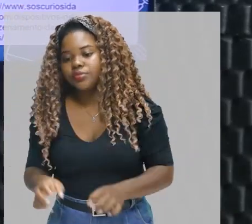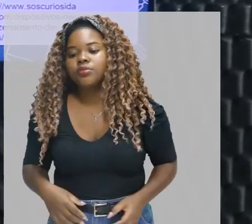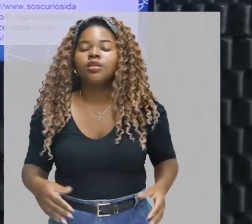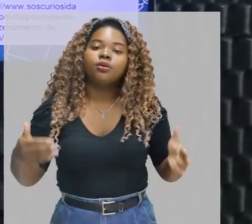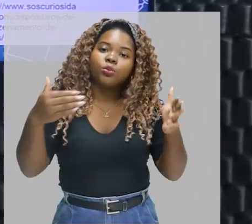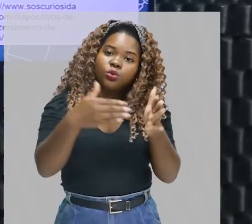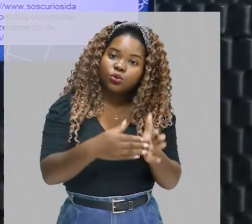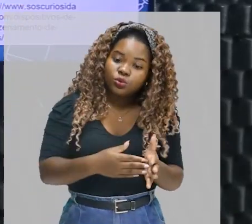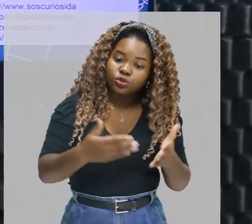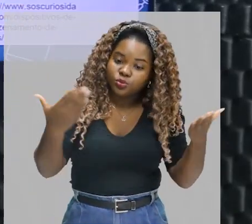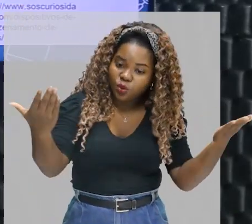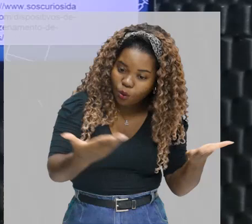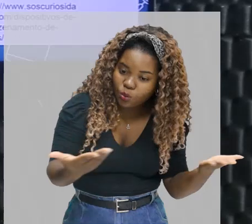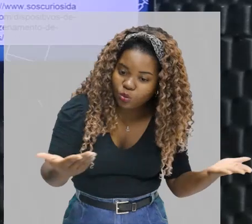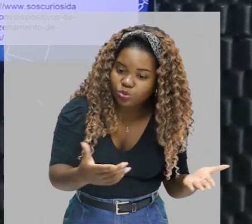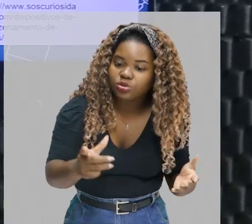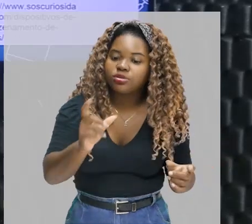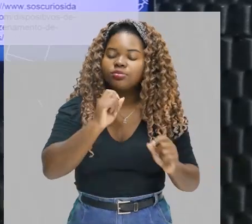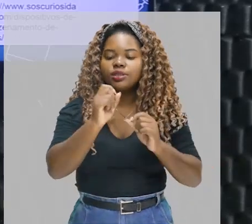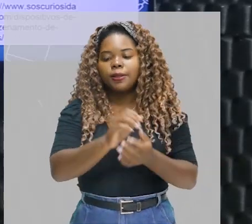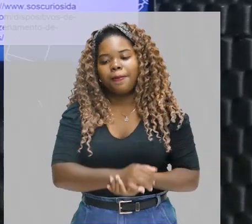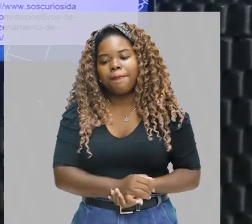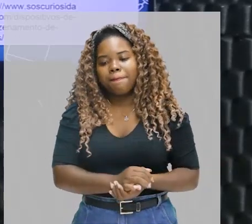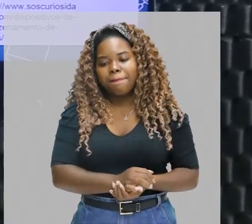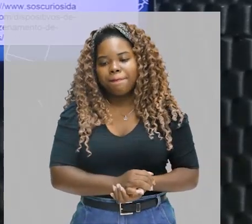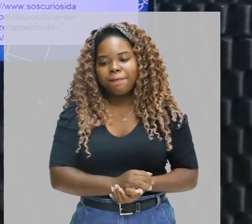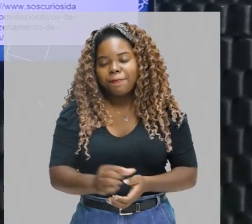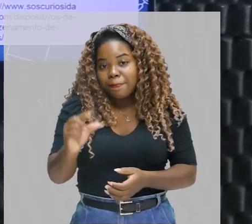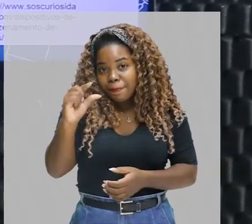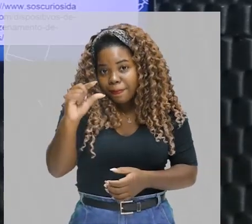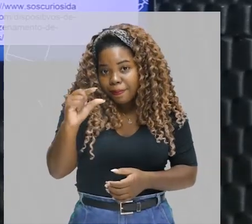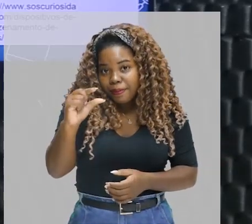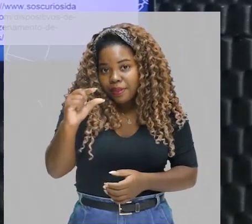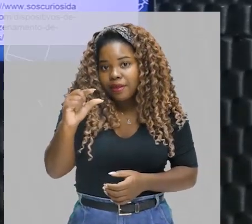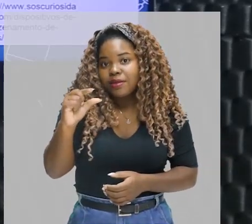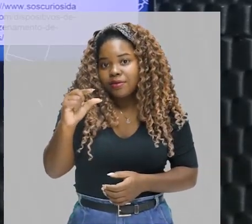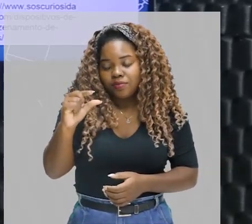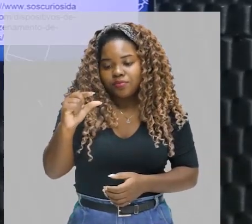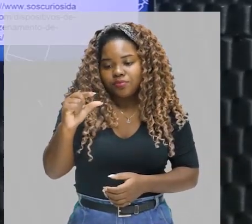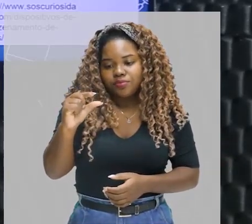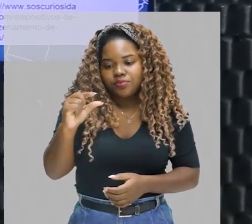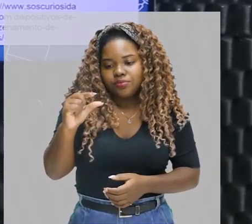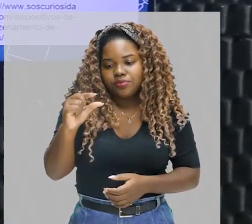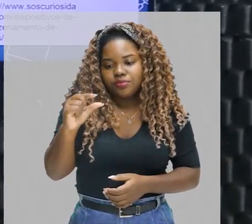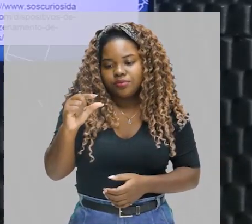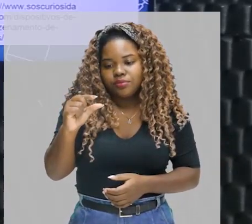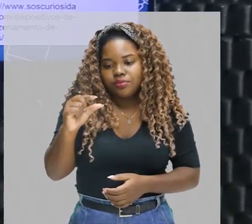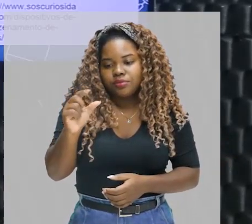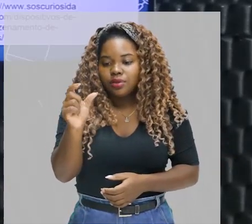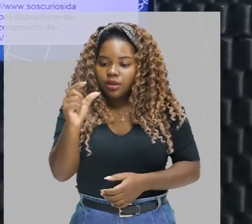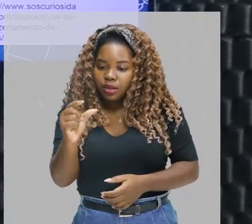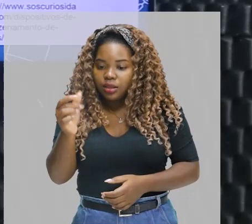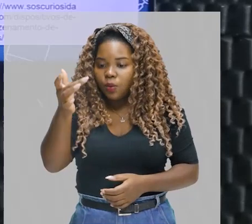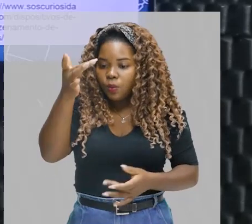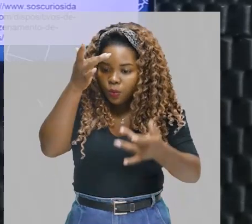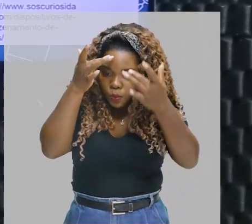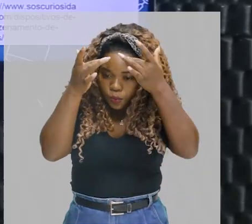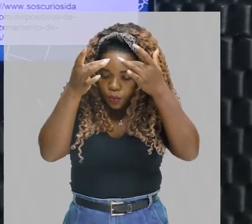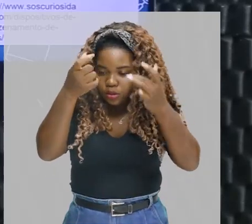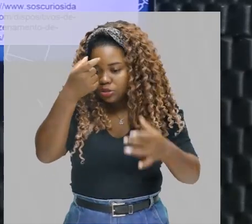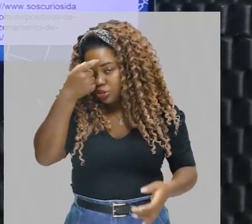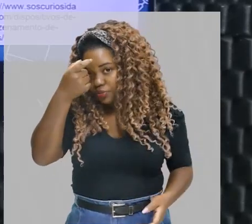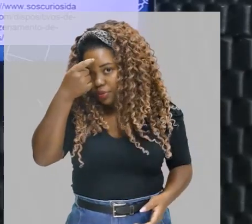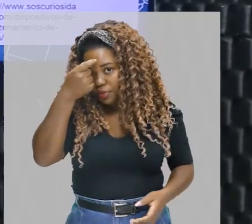certo? Hoje nós temos o seguinte, hoje nós temos um cartãozinho de memória.